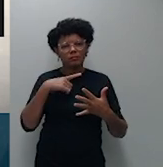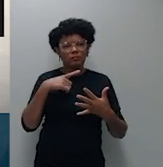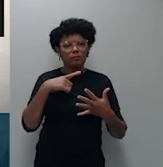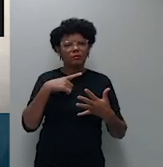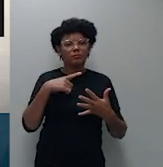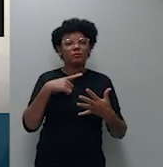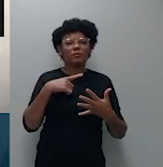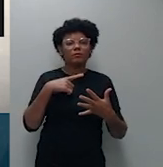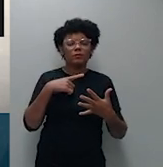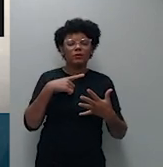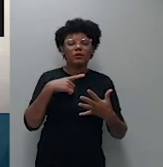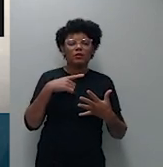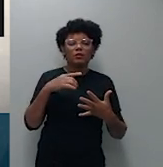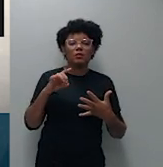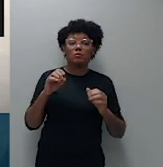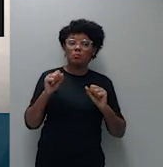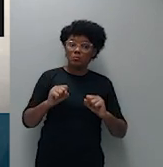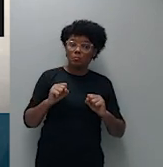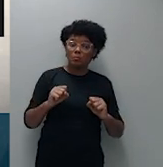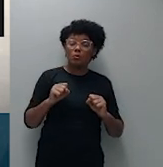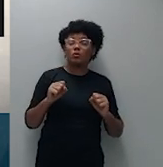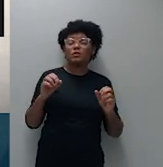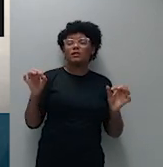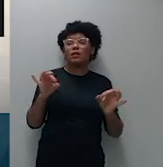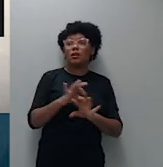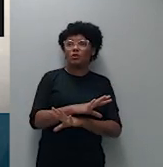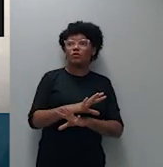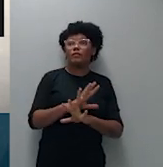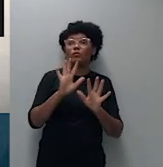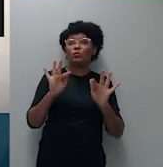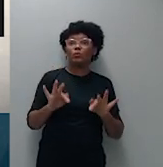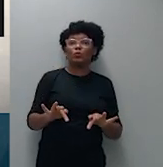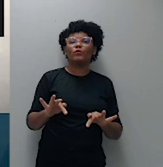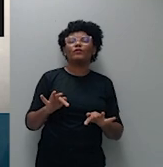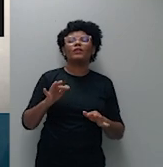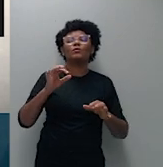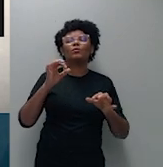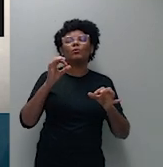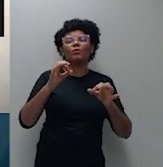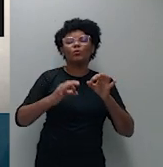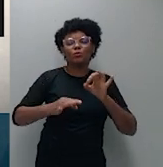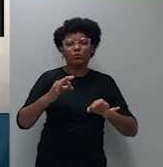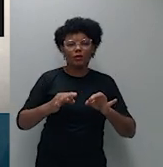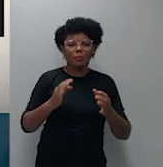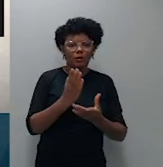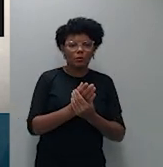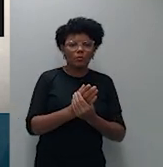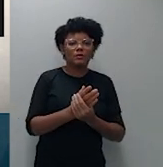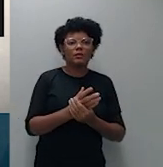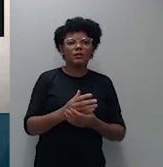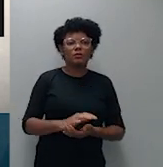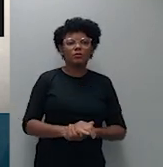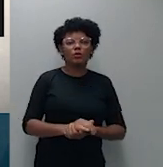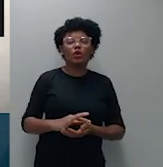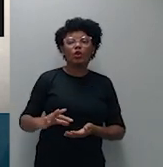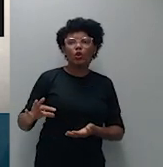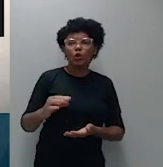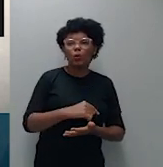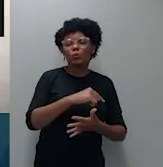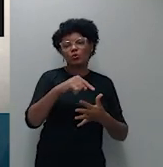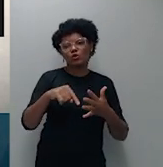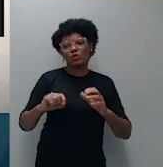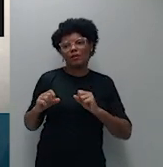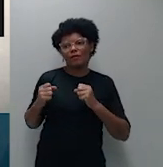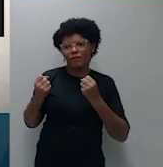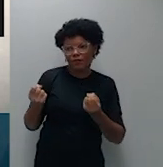contemplo dilação probatória somente poderão ser resolvidas no Cinda demanda assegurando-se assertivo contraditório e